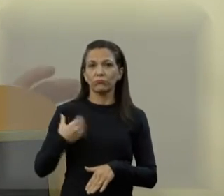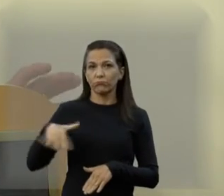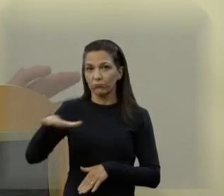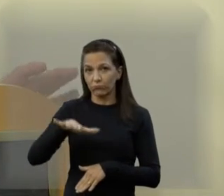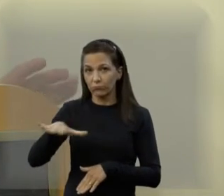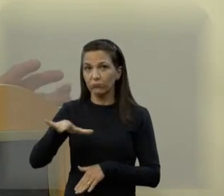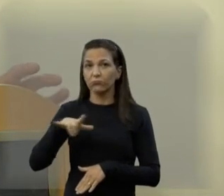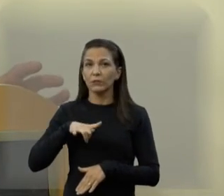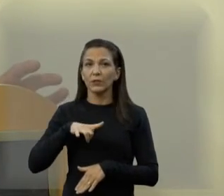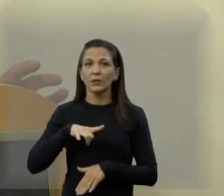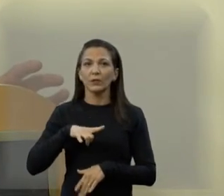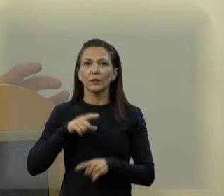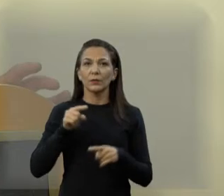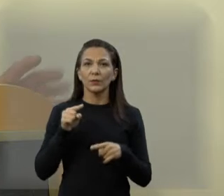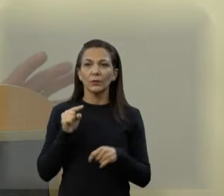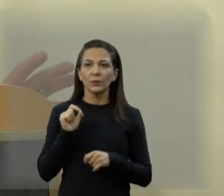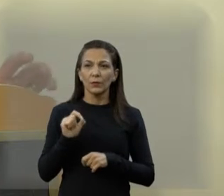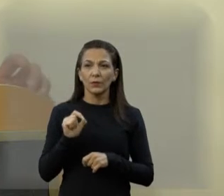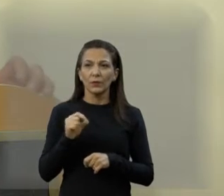sendo